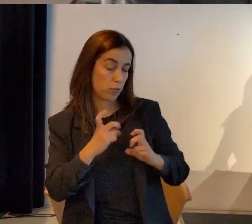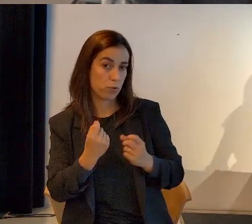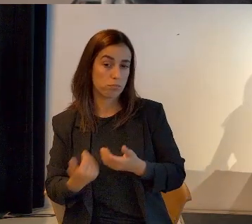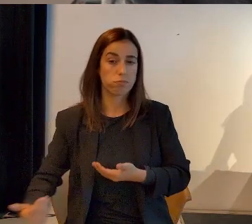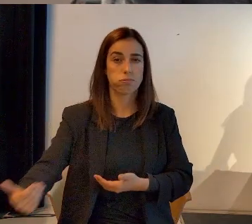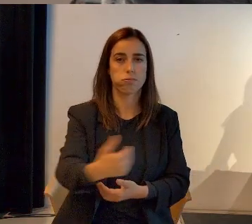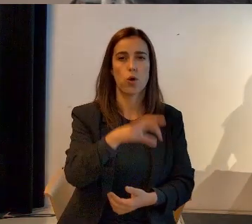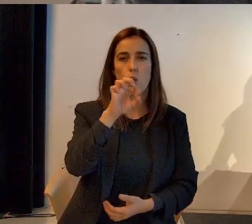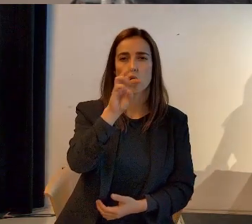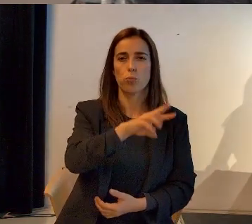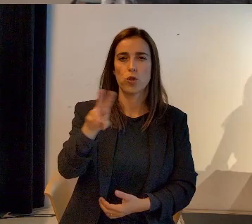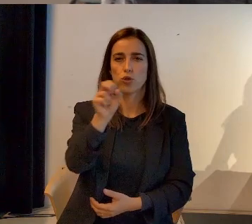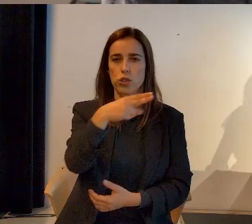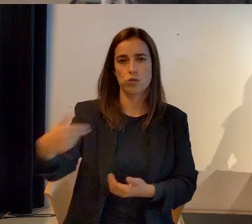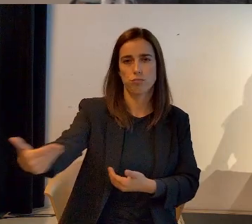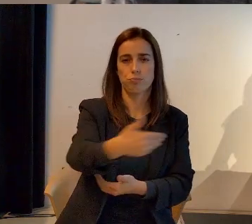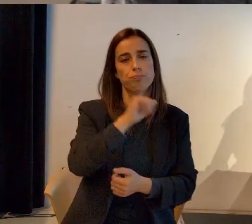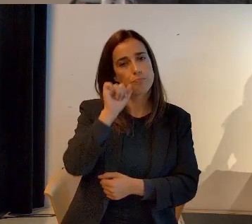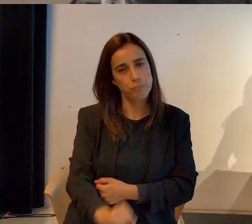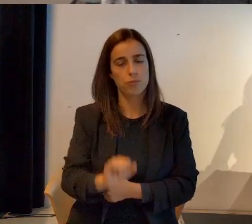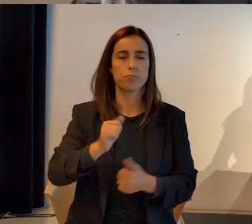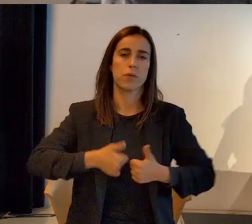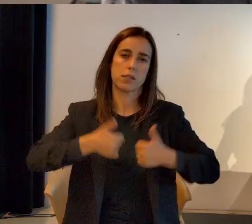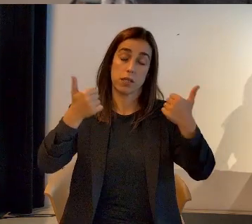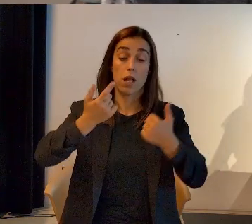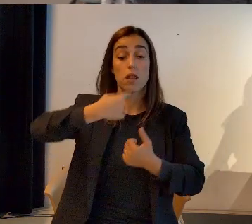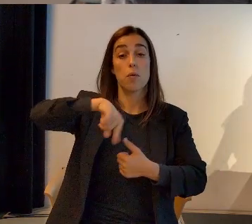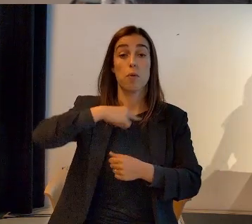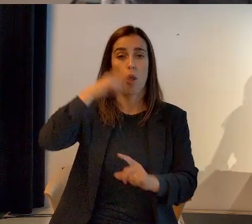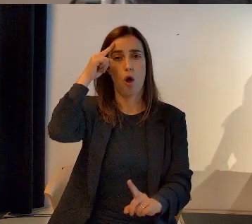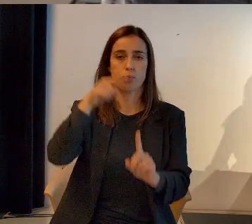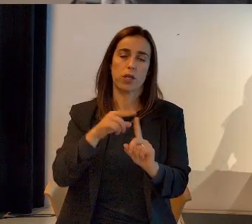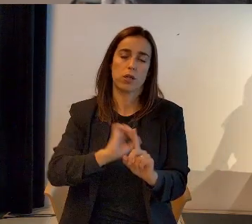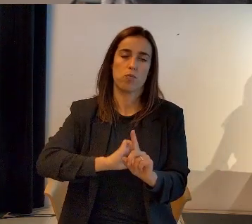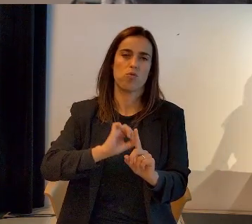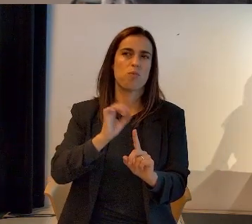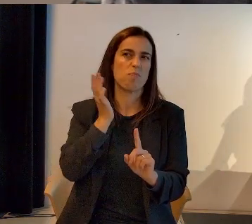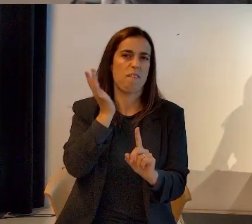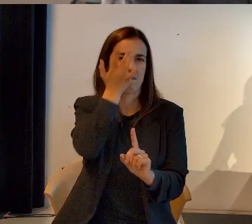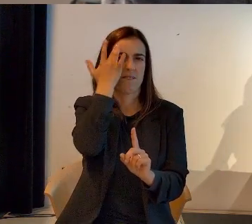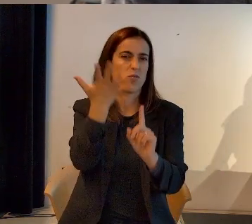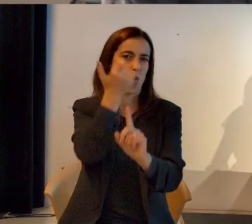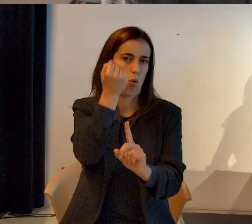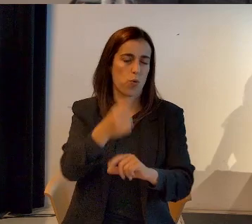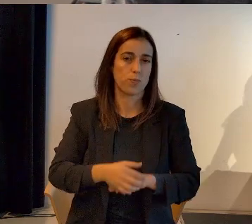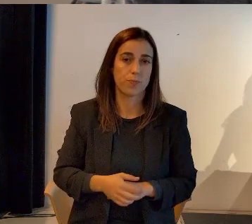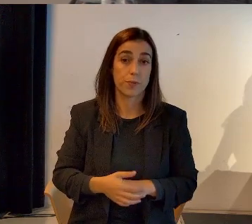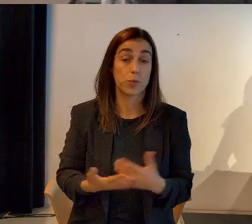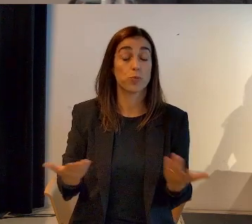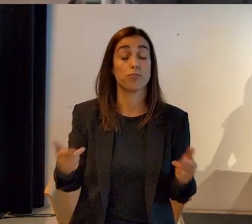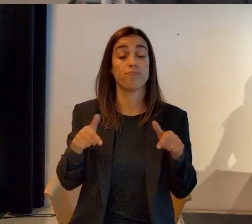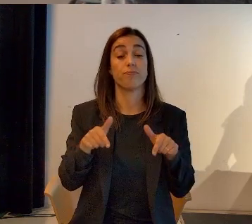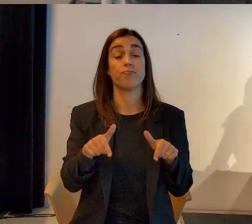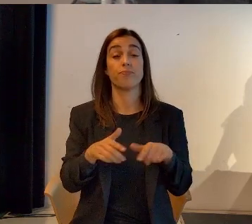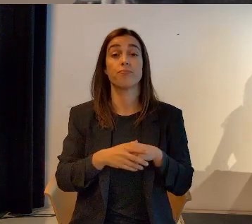8 milhões de euros que ficarão na cidade serão, para nós também, um objetivo que facilmente será ultrapassado. E, portanto, esta parte